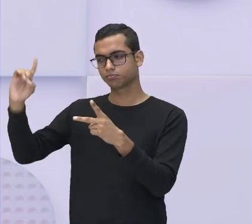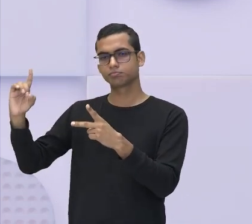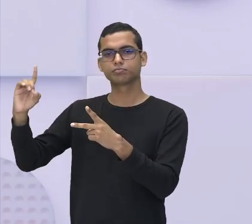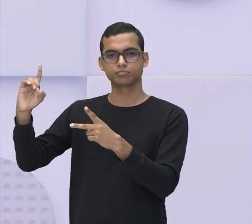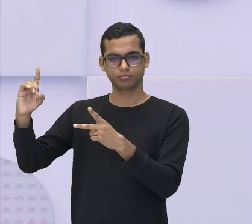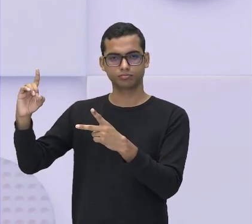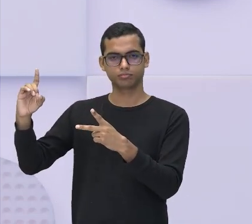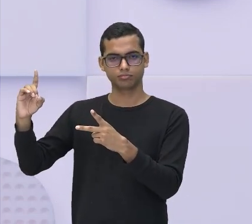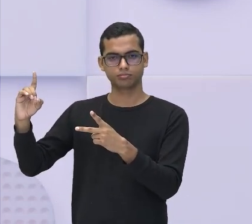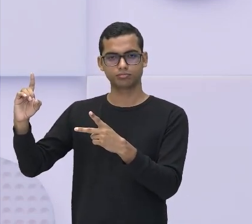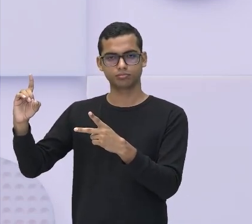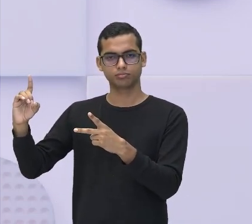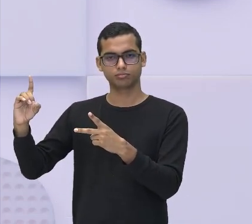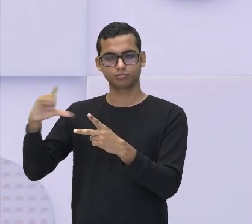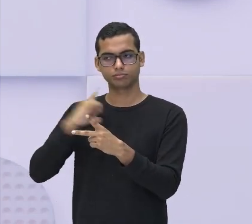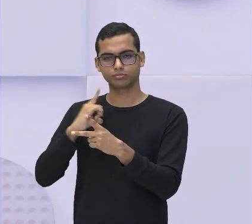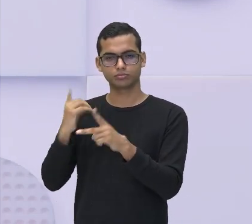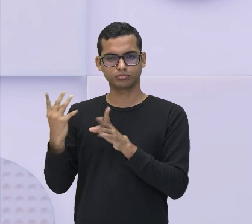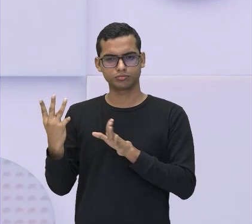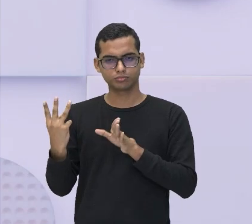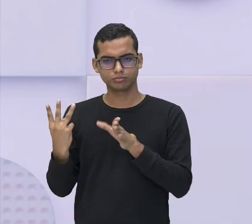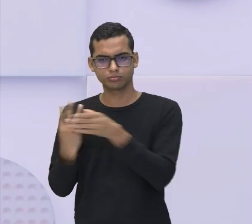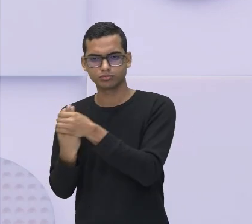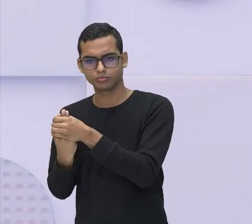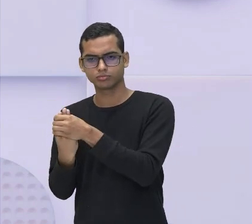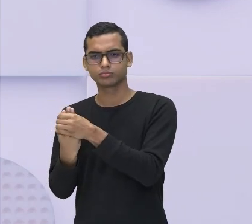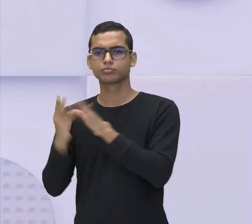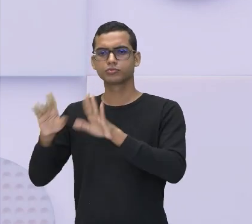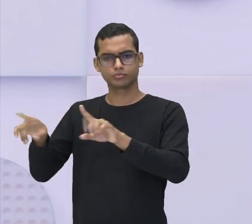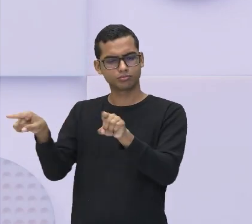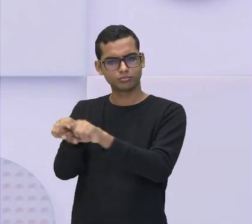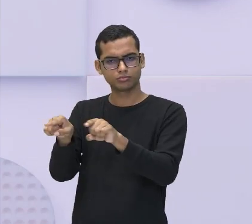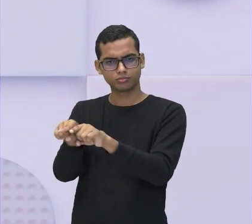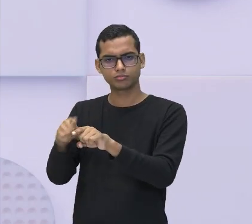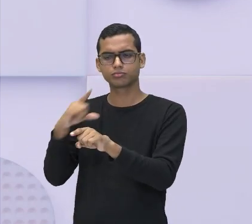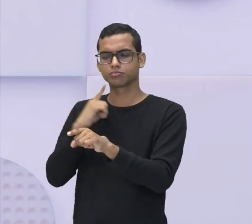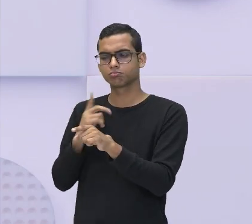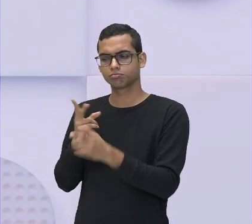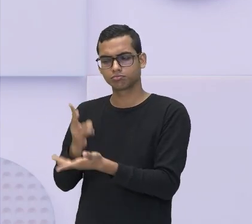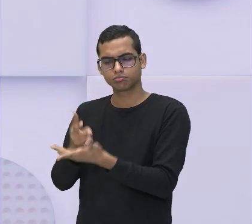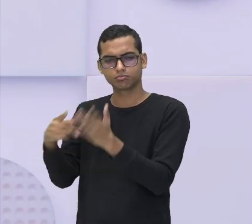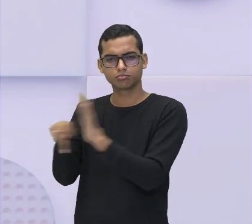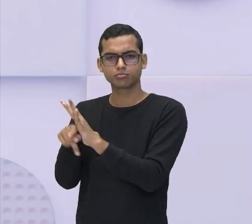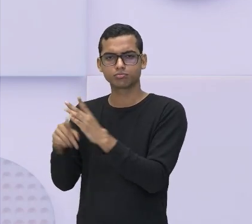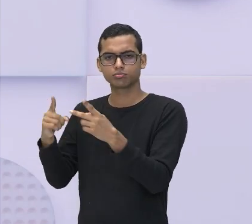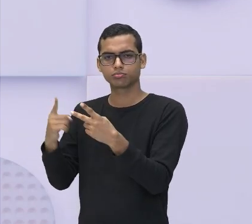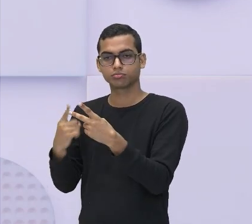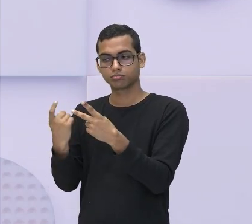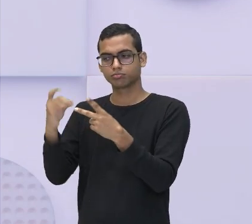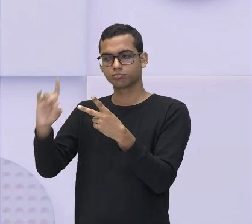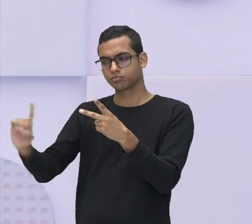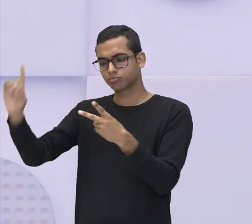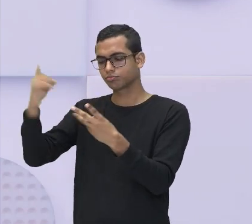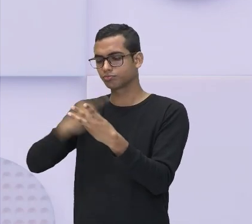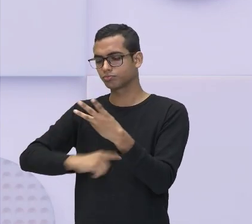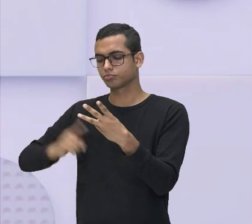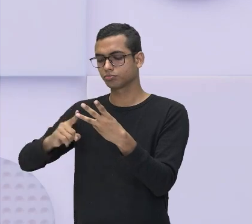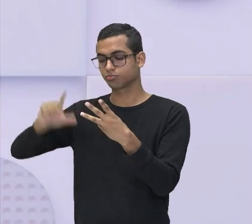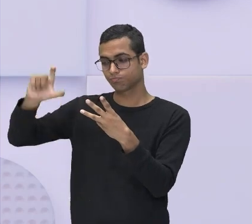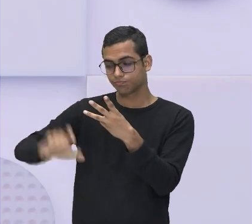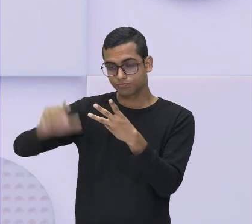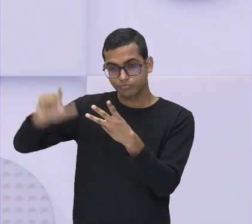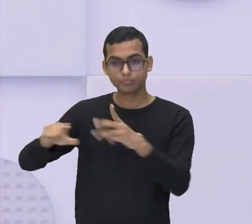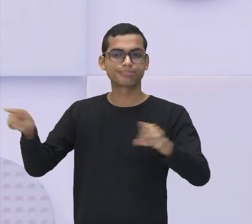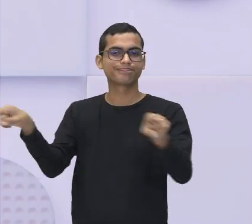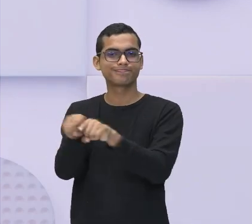apesar de ter a figura da Trindade que a gente vê, e também o islamismo, que também cultua o único Deus.